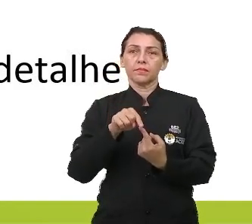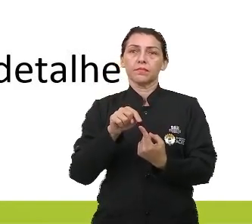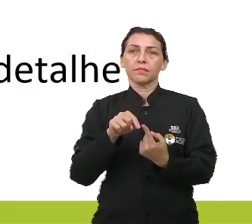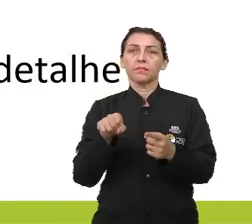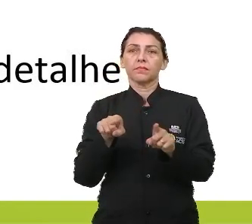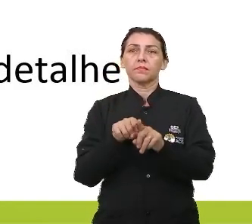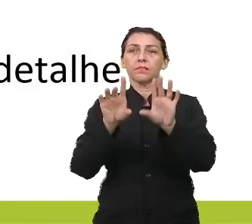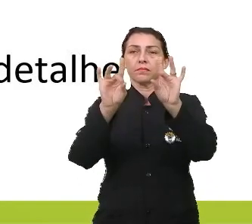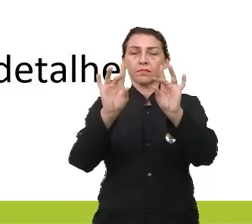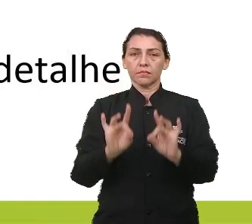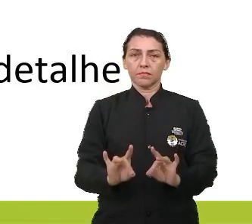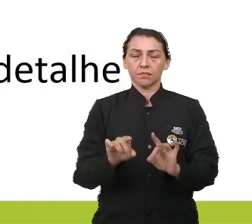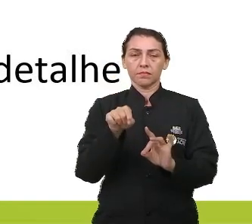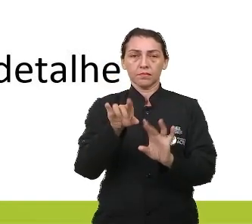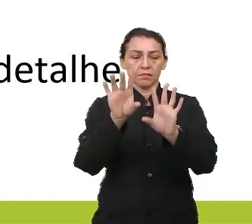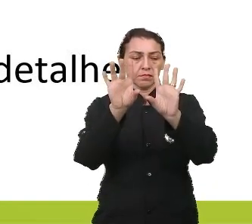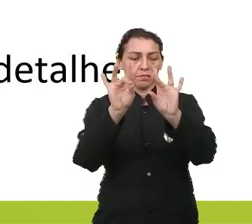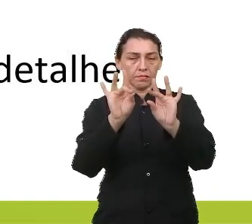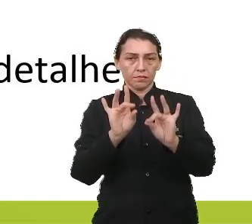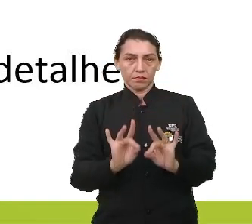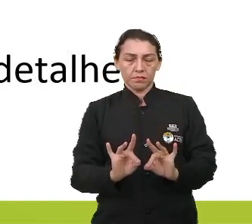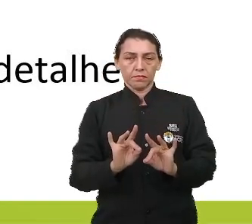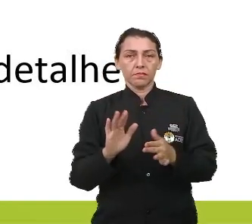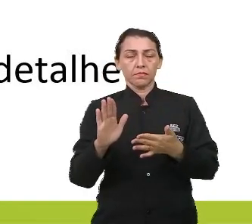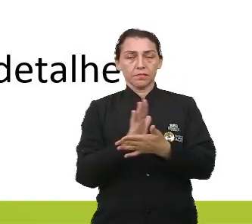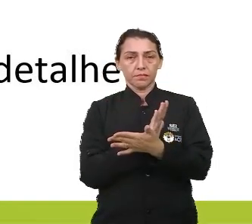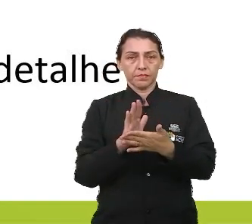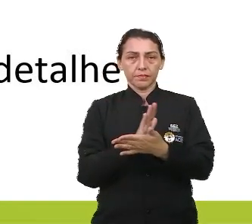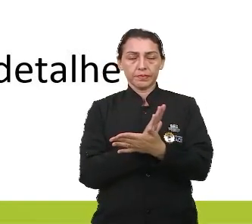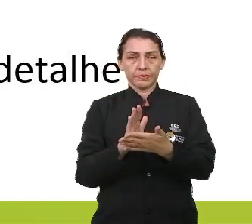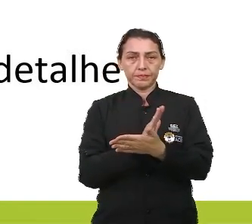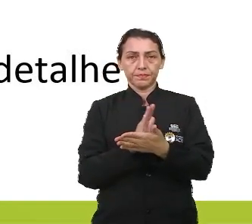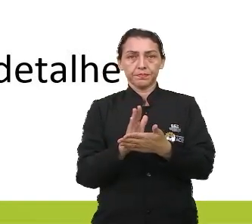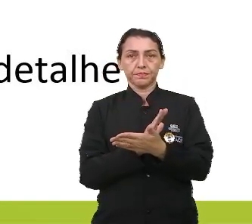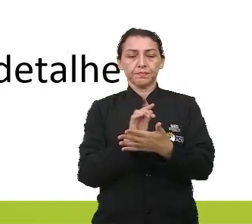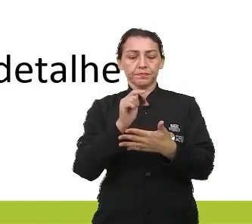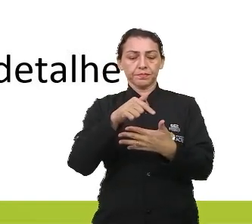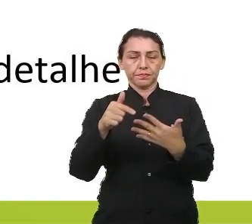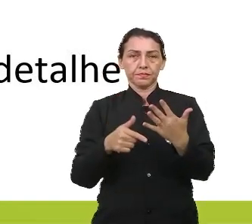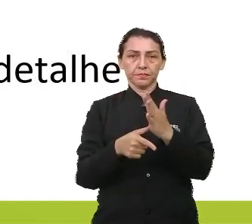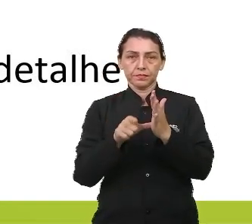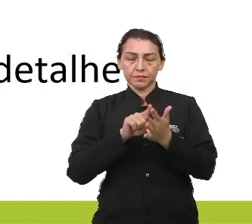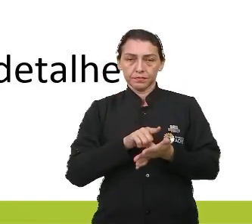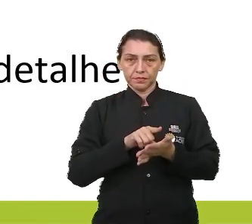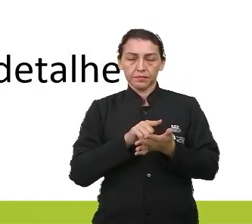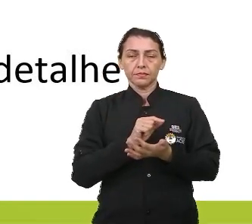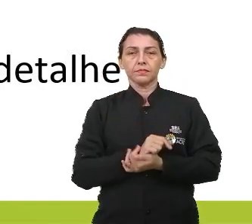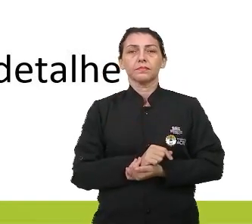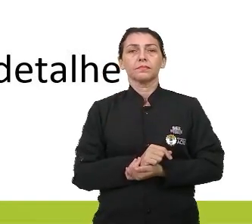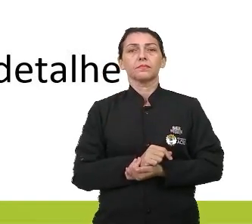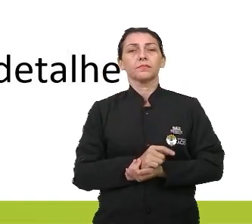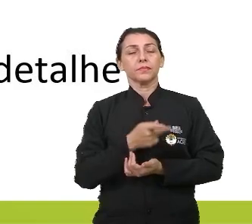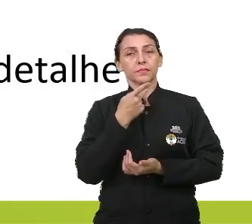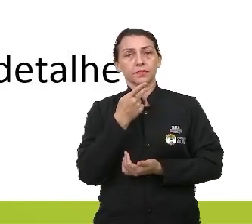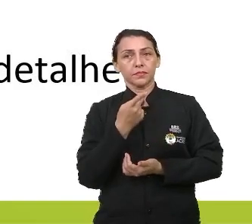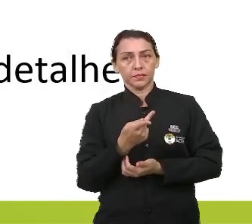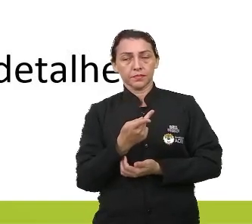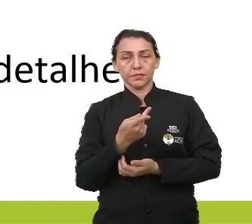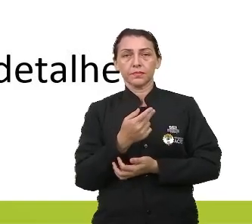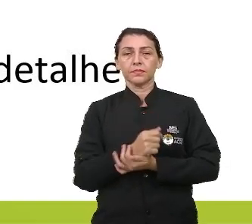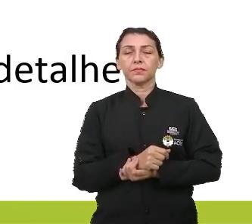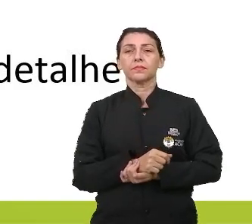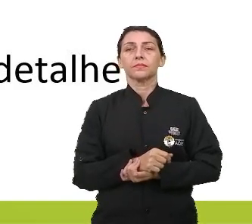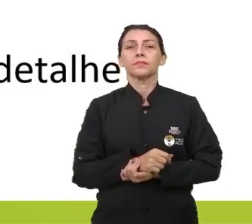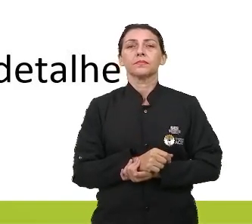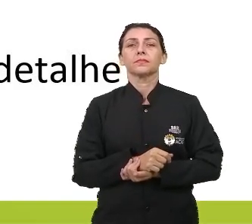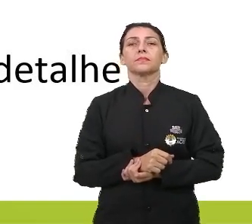o detalhamento, que você vai detalhar algum dos elementos anteriores que nós citamos, certo? Daqui a pouco a